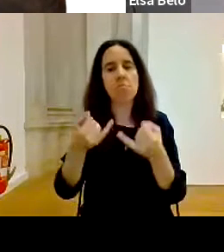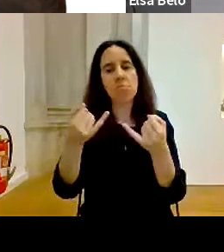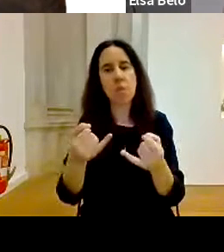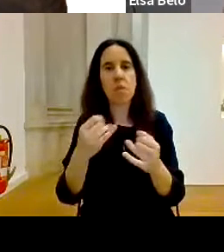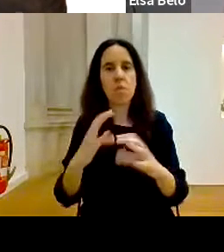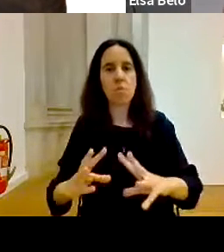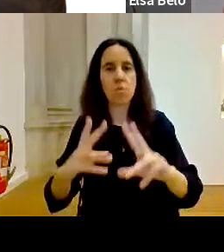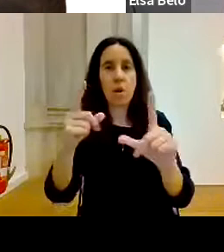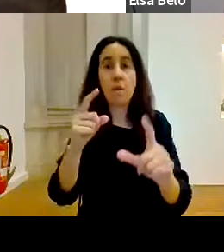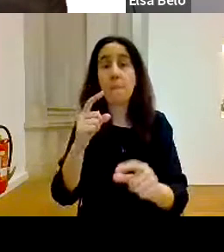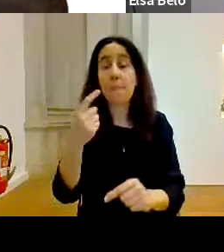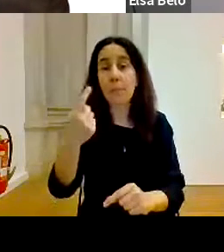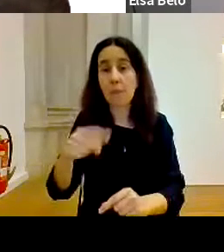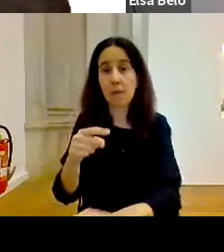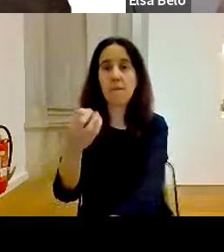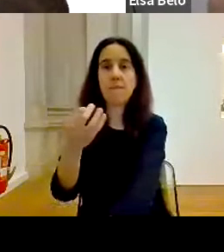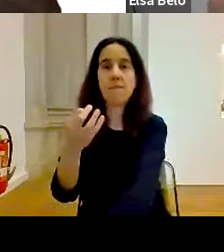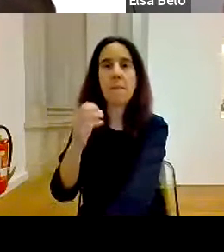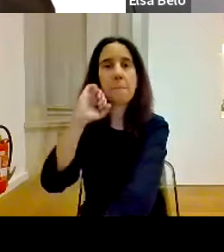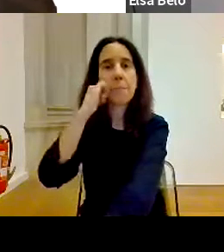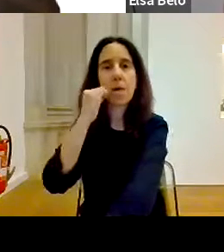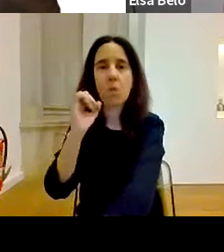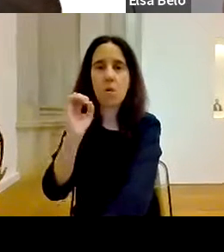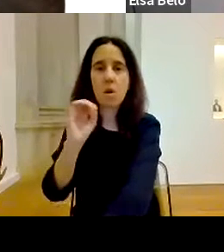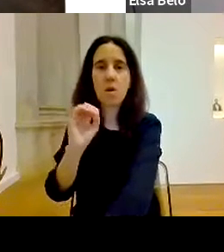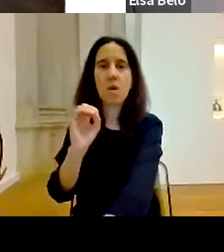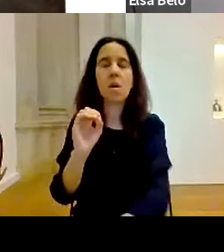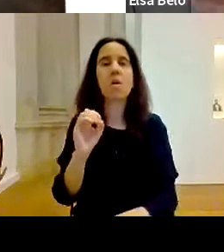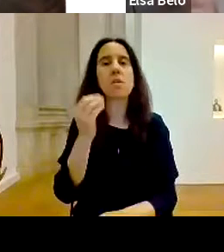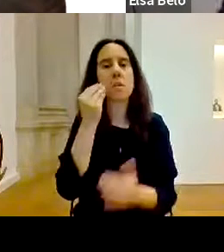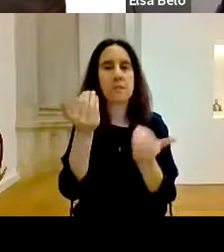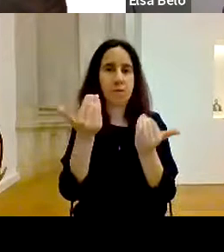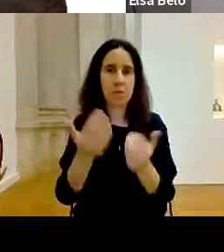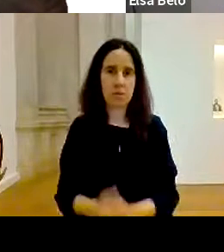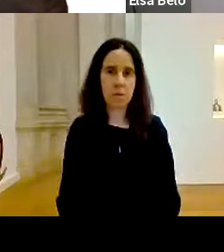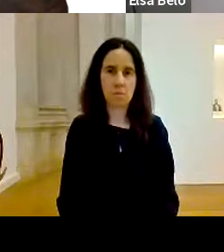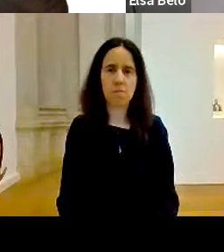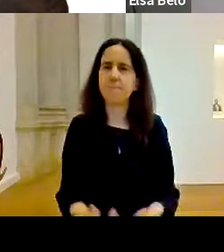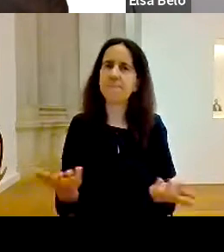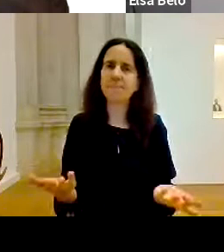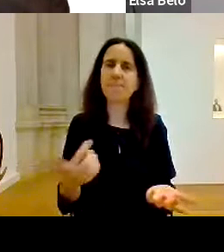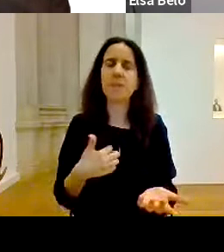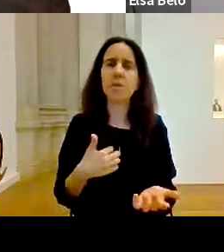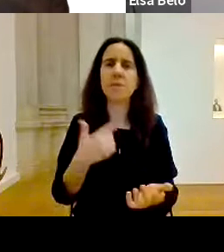melhorá-lo, mas sem perda de informação. Enfim, eu se